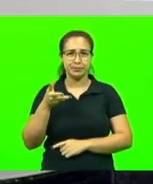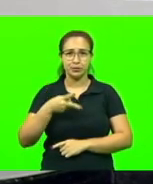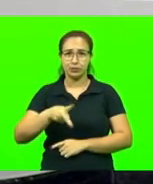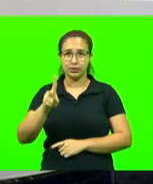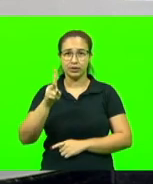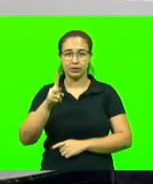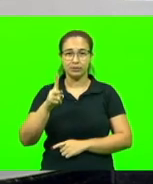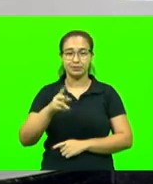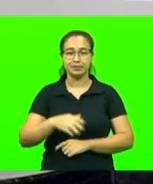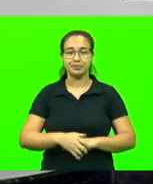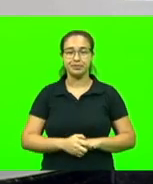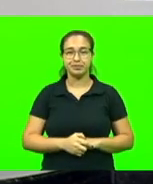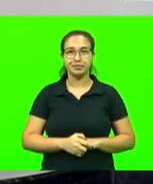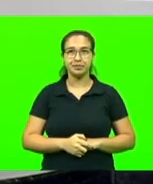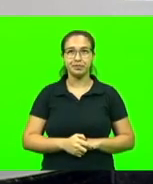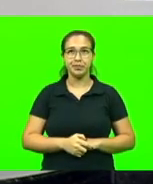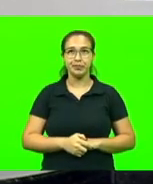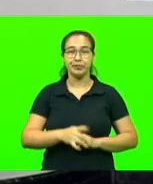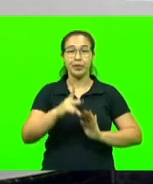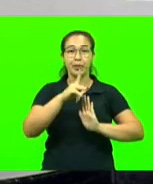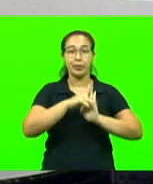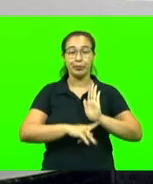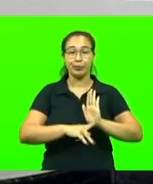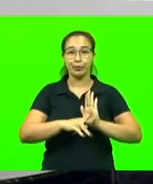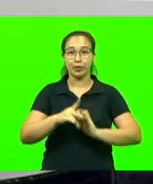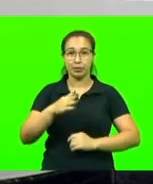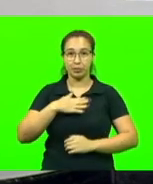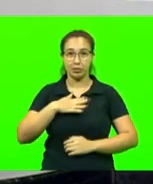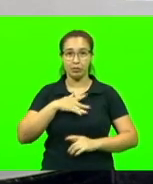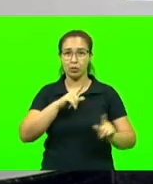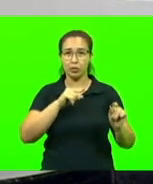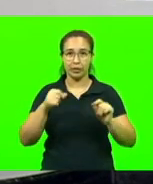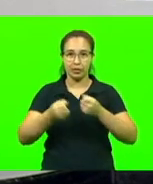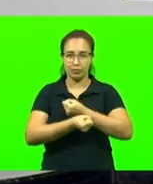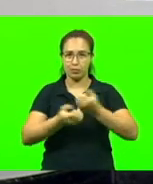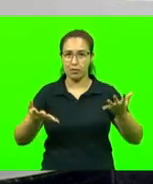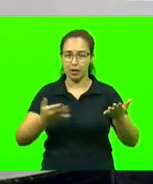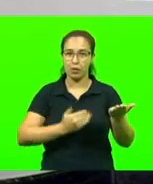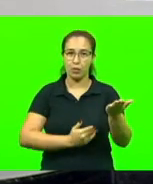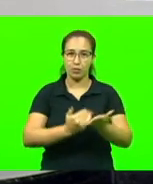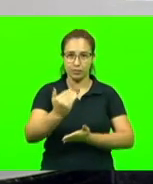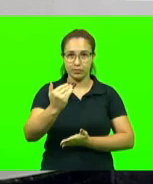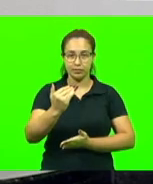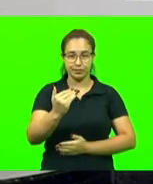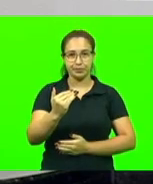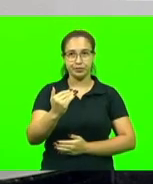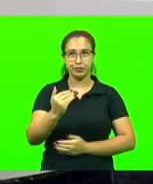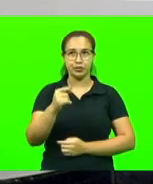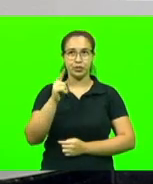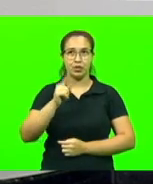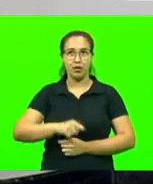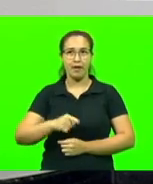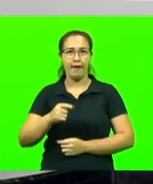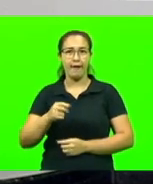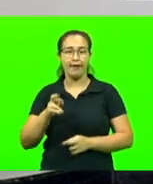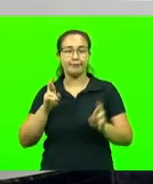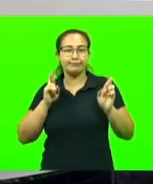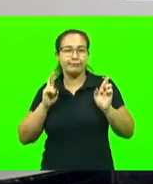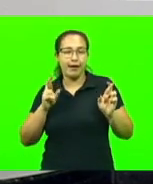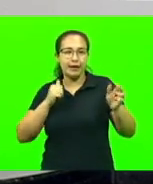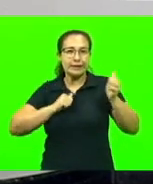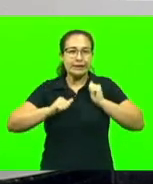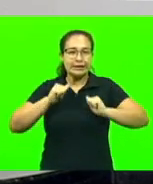Mil. Um programa, senhor presidente, que quando lançado, causou uma expectativa, uma